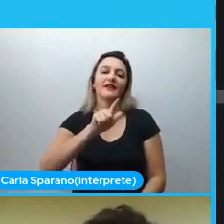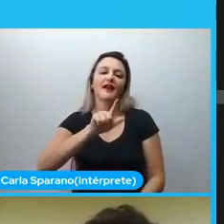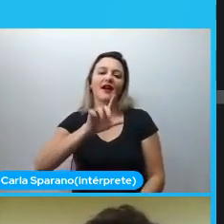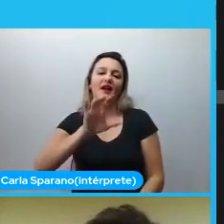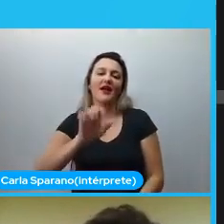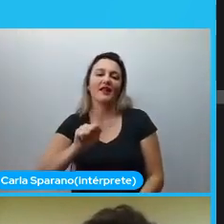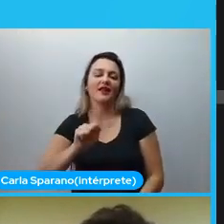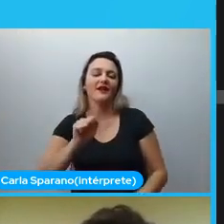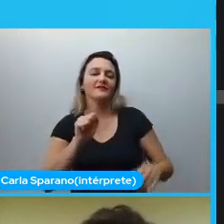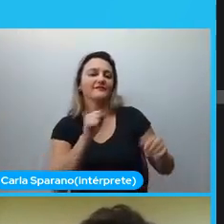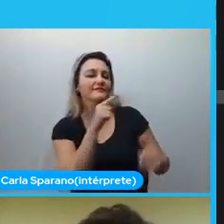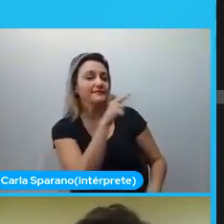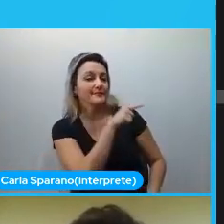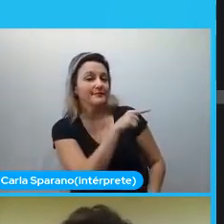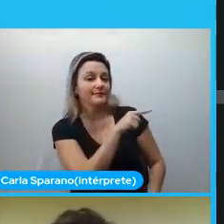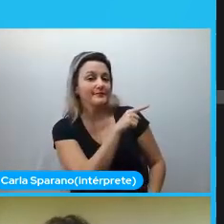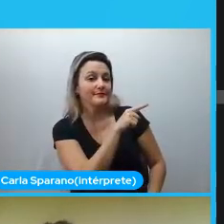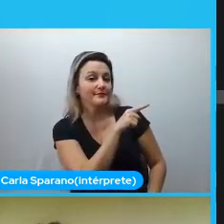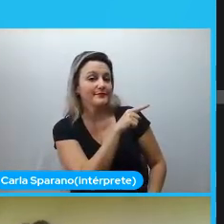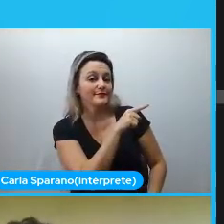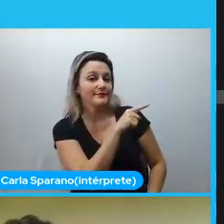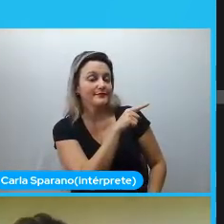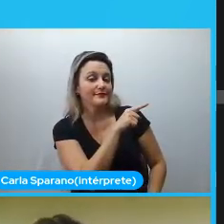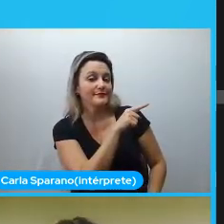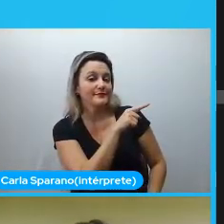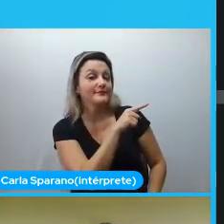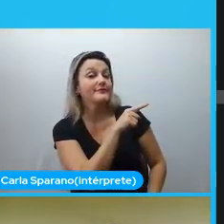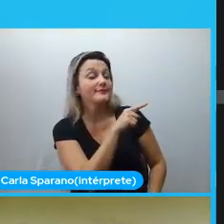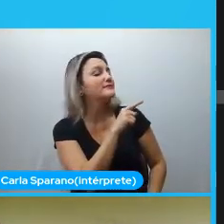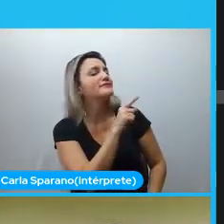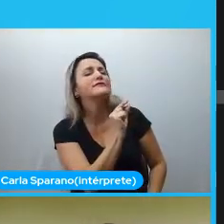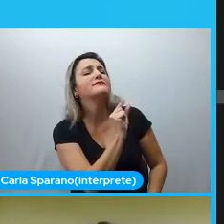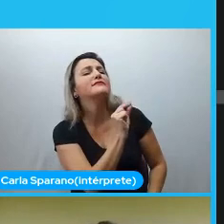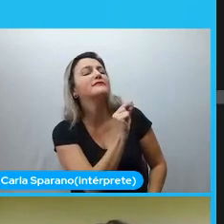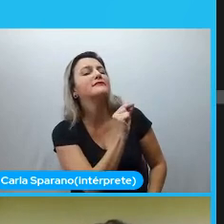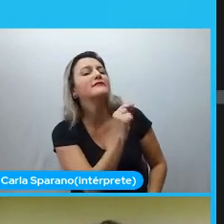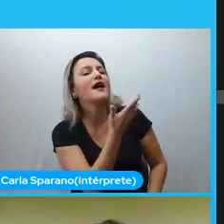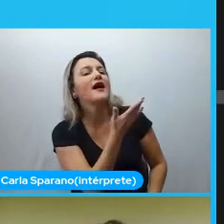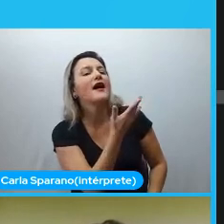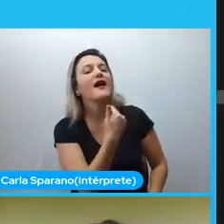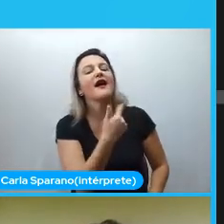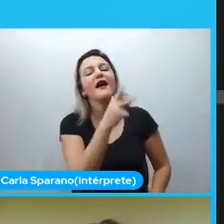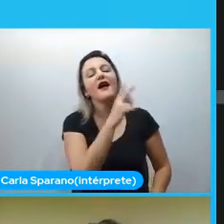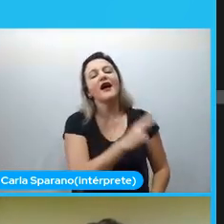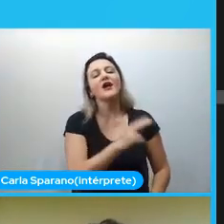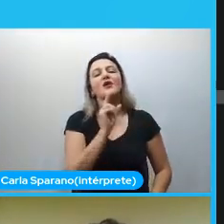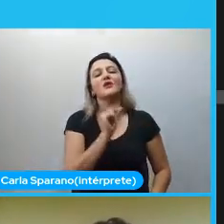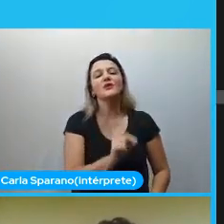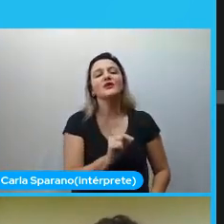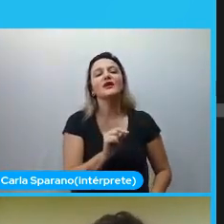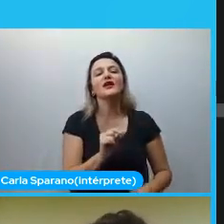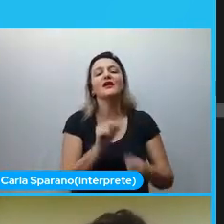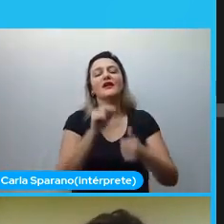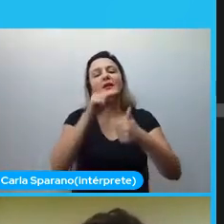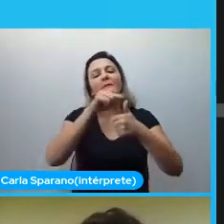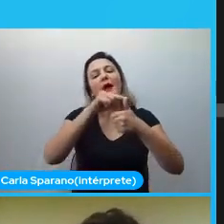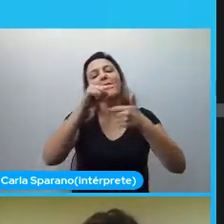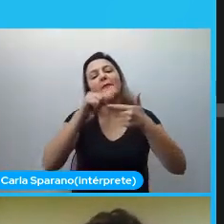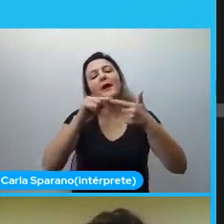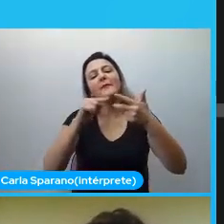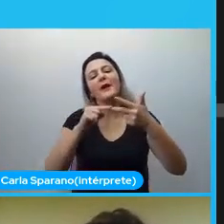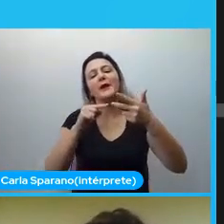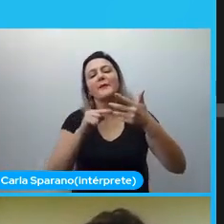Por padrão, a gente está usando a escala maior. Escala nada mais é do que a paleta das notas que você pode usar. No caso, por